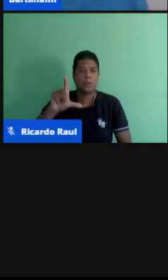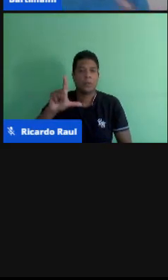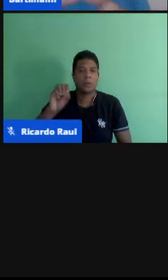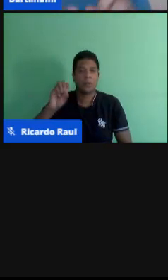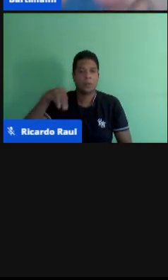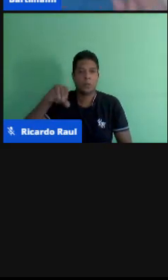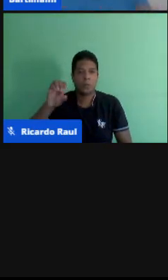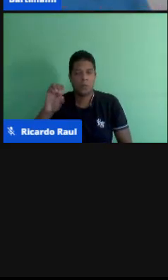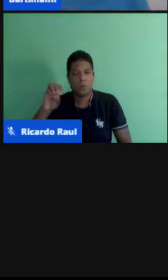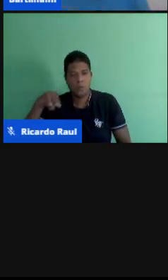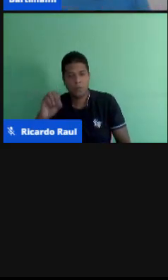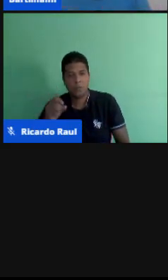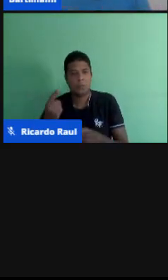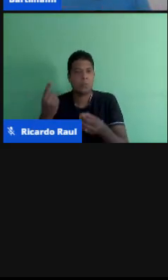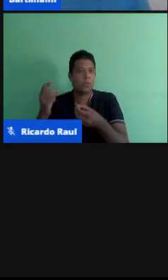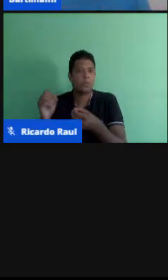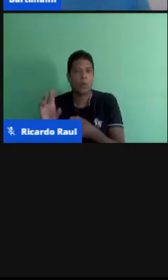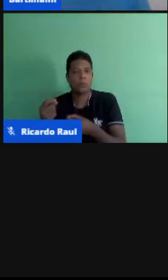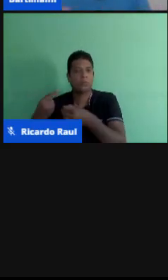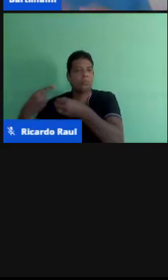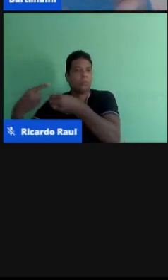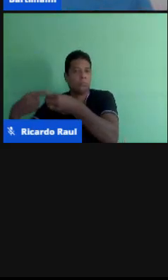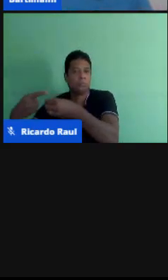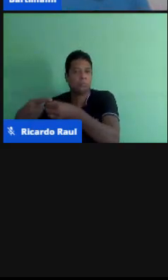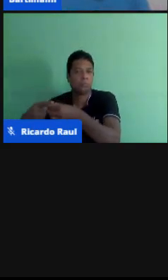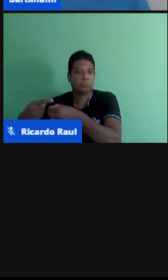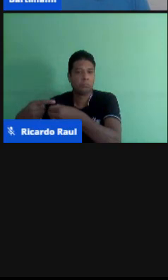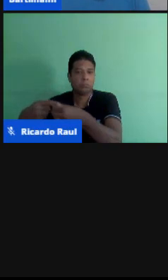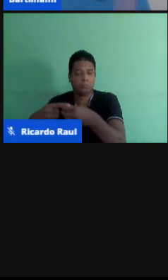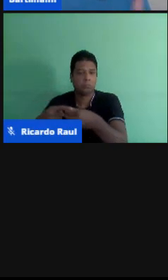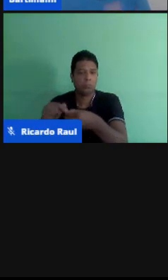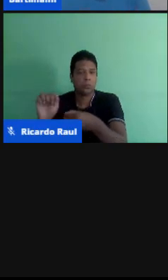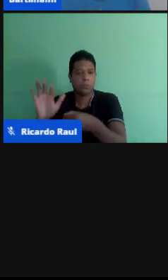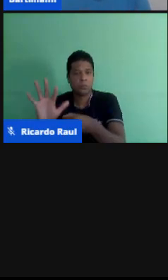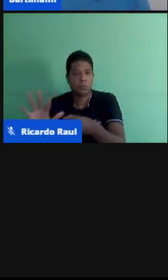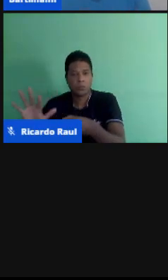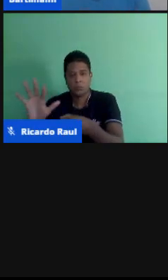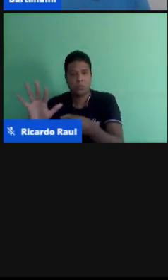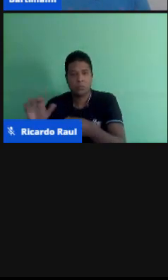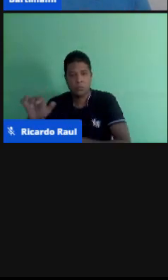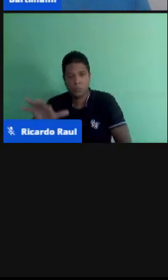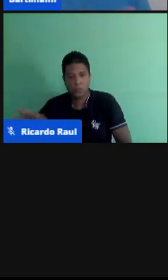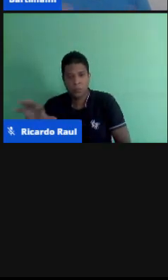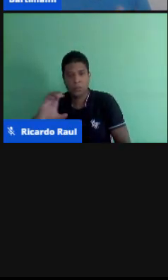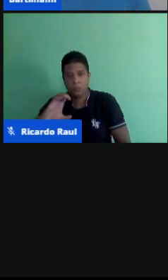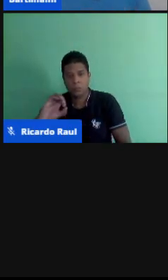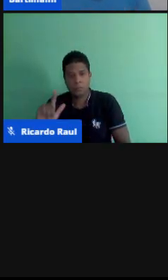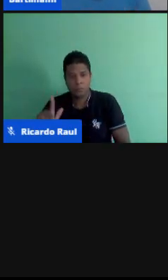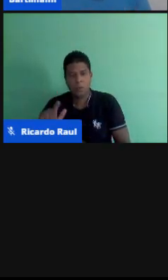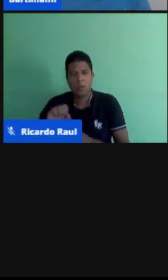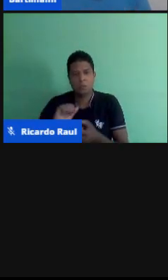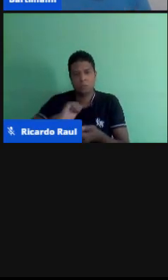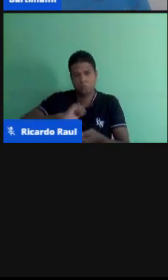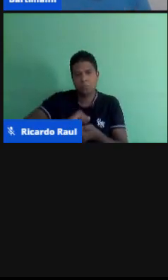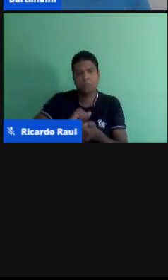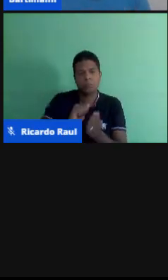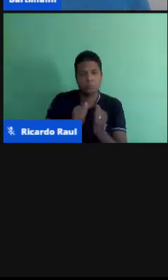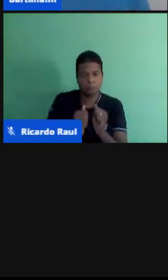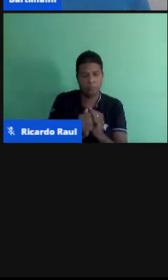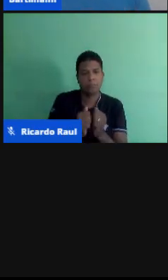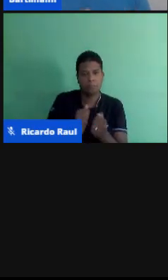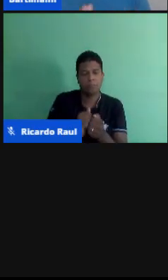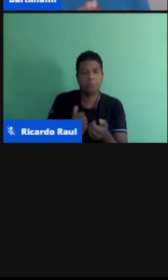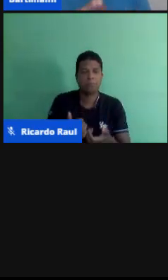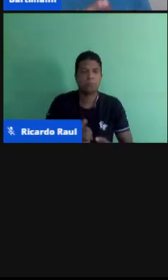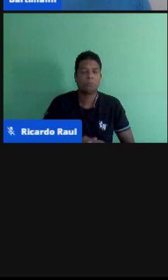parte de um município, né? Por exemplo, com o espaço urbano de Campo Grande, enfim, você consegue adaptar isso na sua